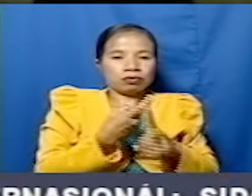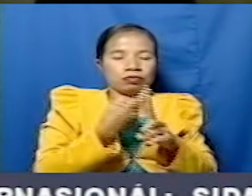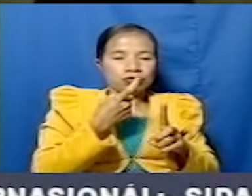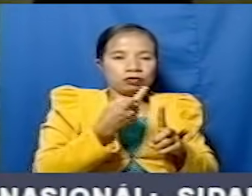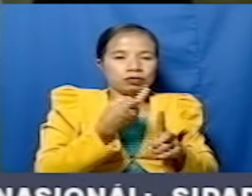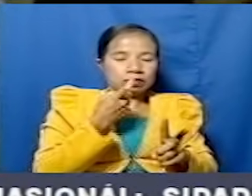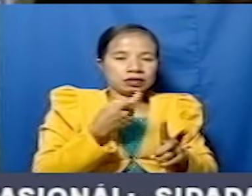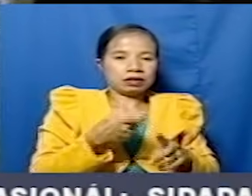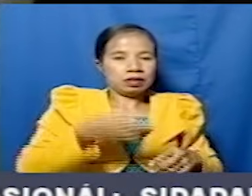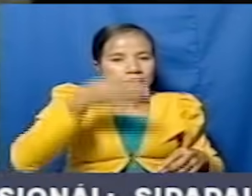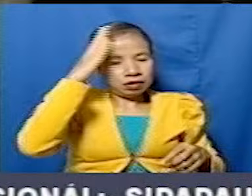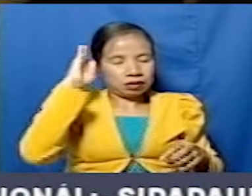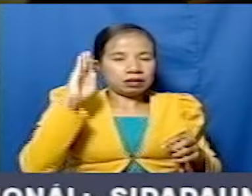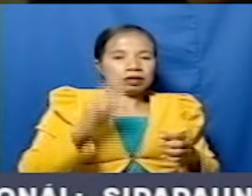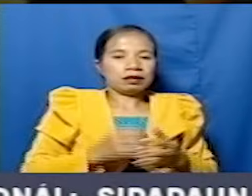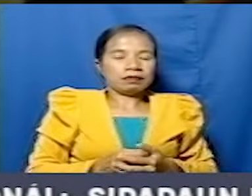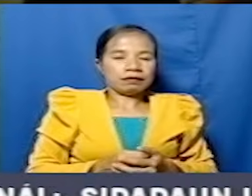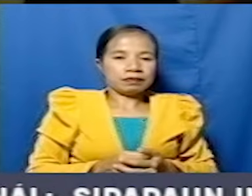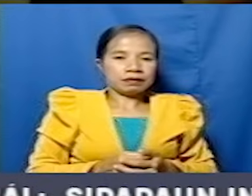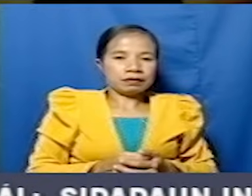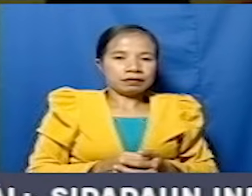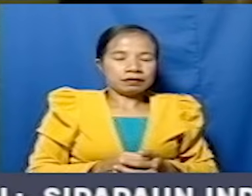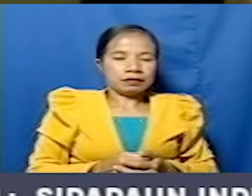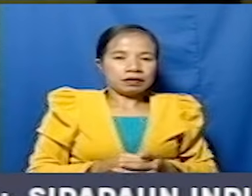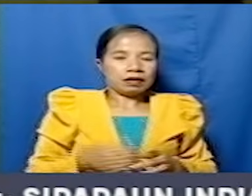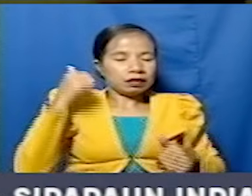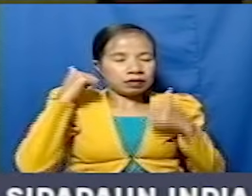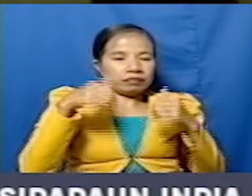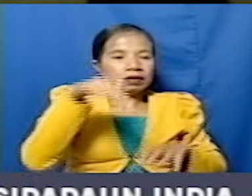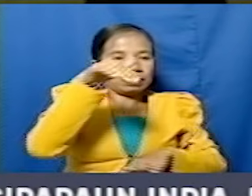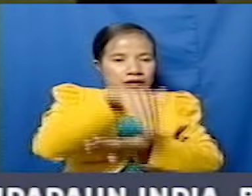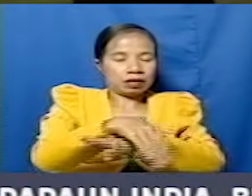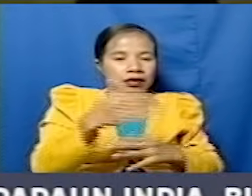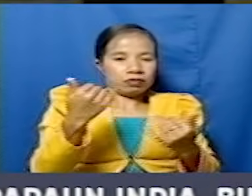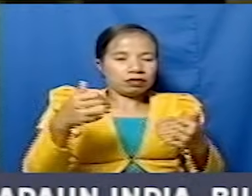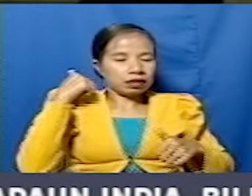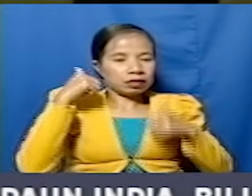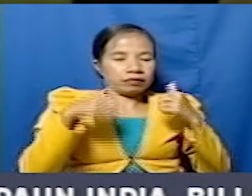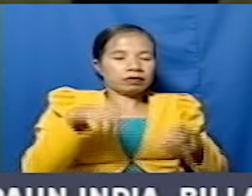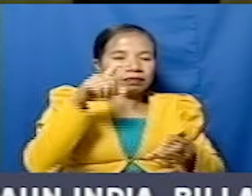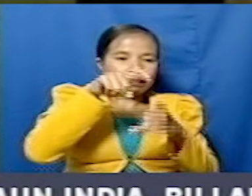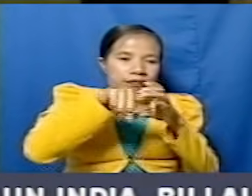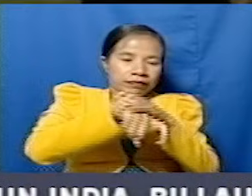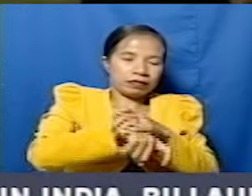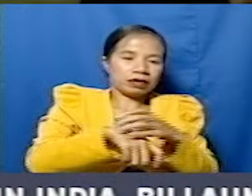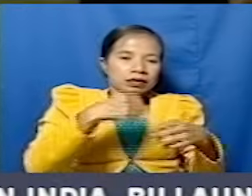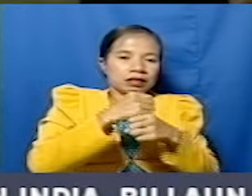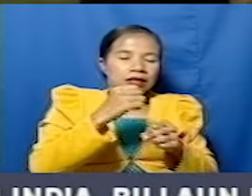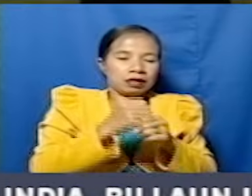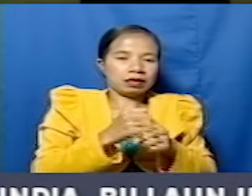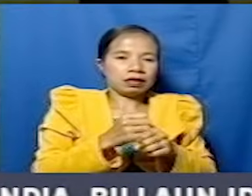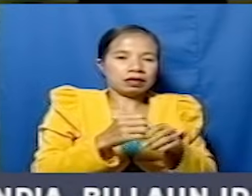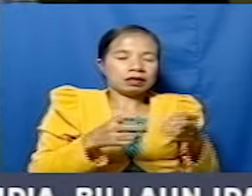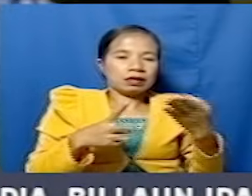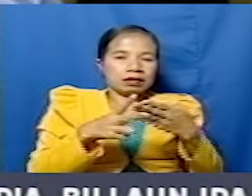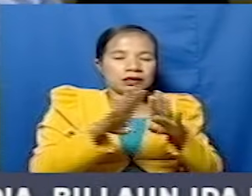husi senyor Ria Kleman relasiona ho aktividades ba kalain de ohi nomor atividades perfurasaun nebe mak se halon ia lansamentu